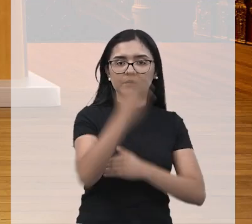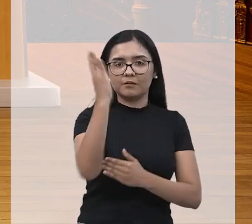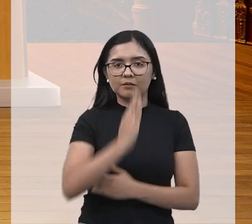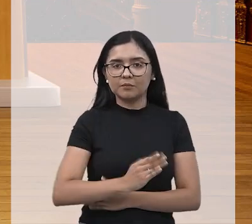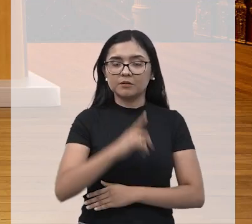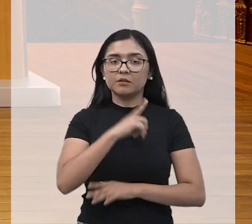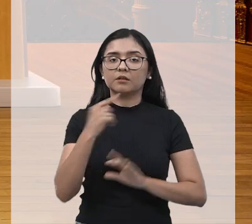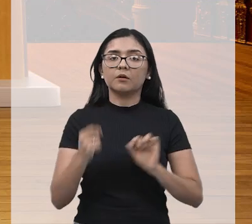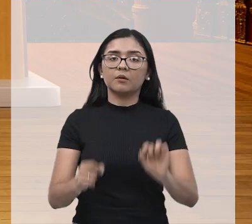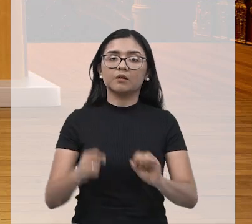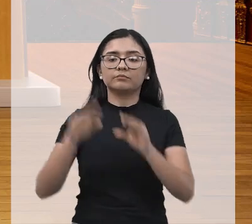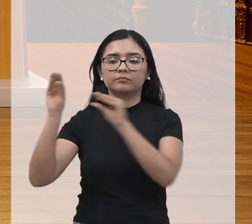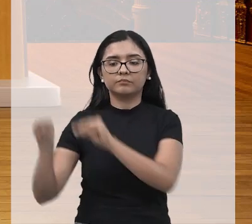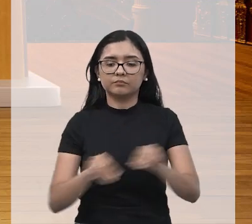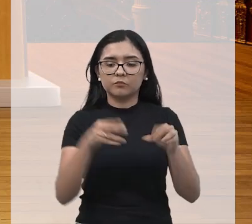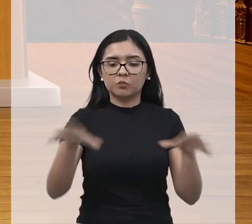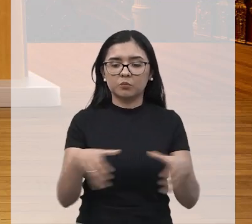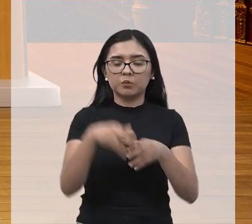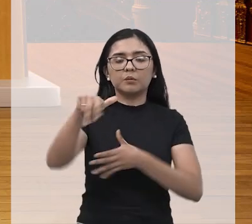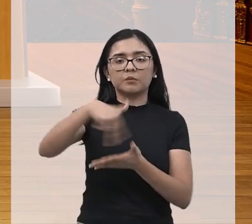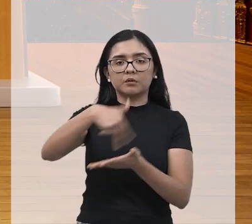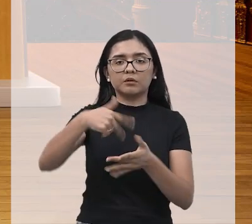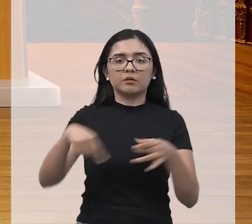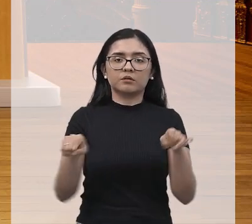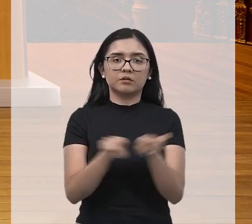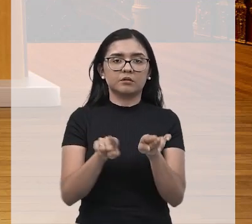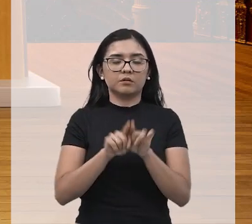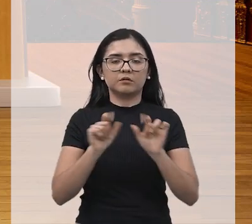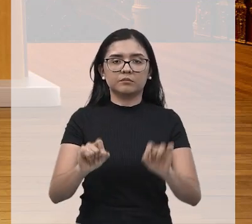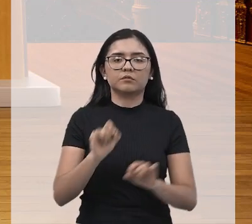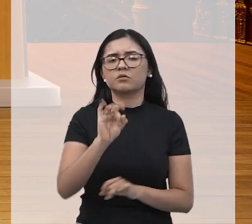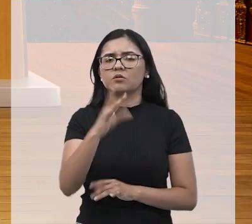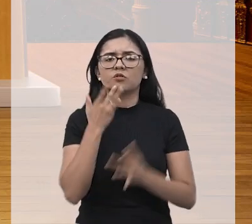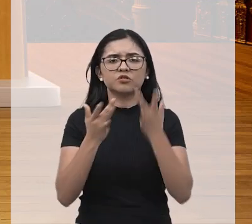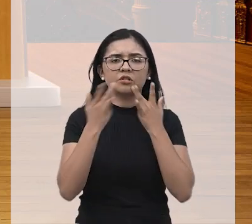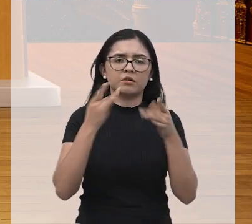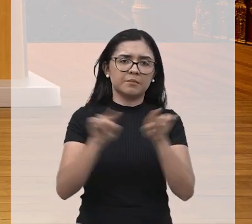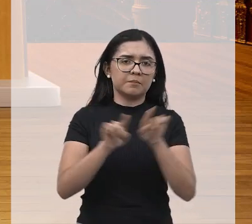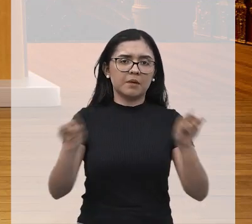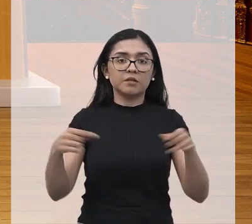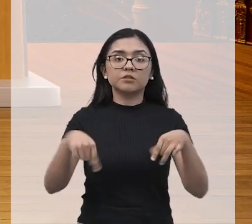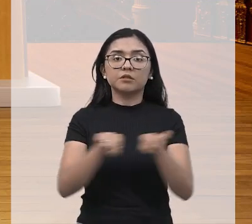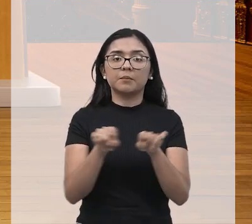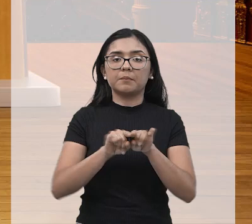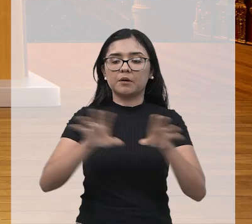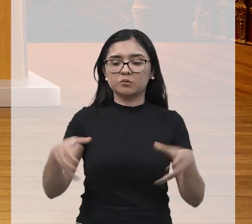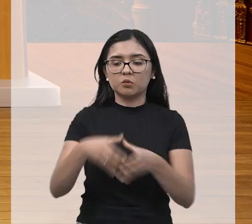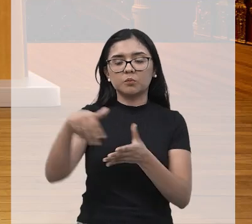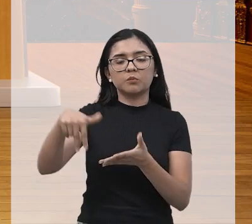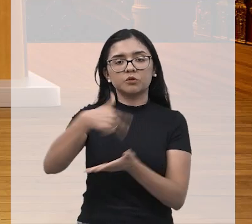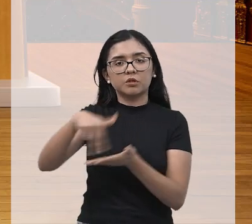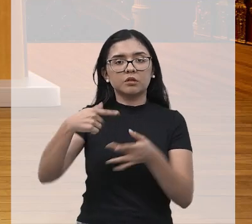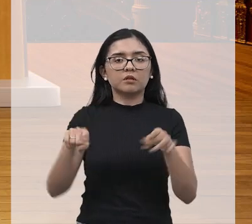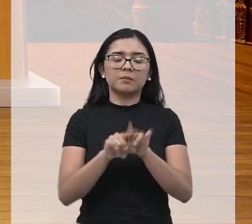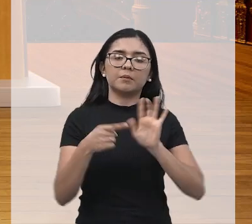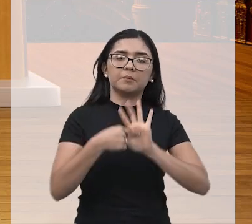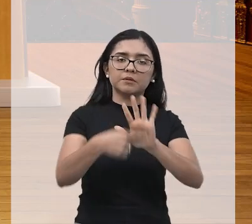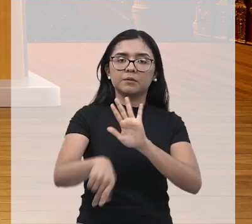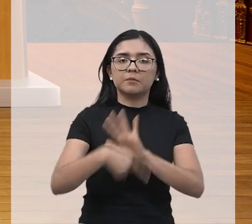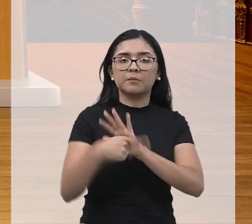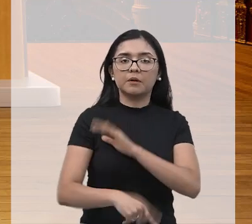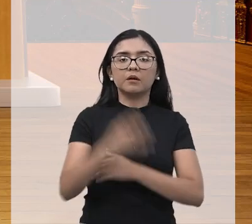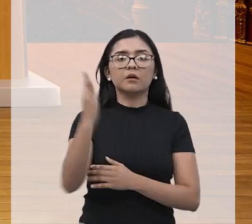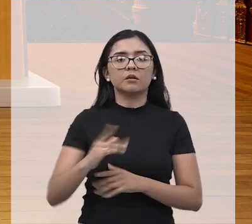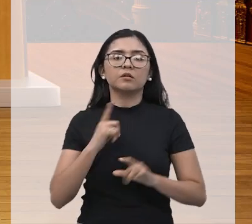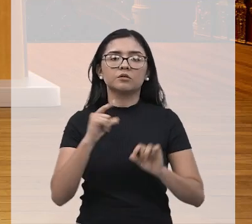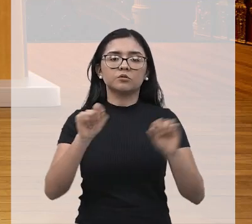eles traziam grupos de dança também, não só corpos de teatro, mas corpos de dança, que traziam essas apresentações onde